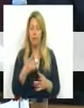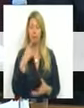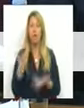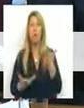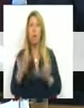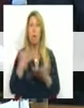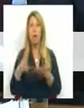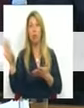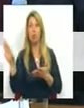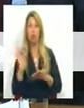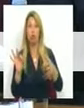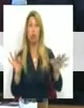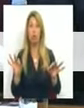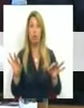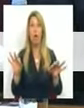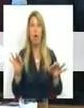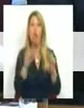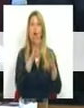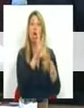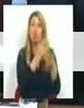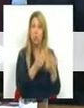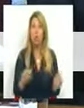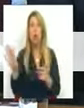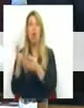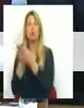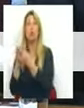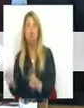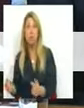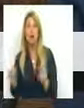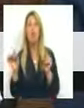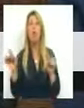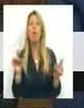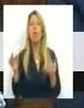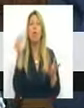Estado, quais eram as perdas de um comparadas com as perdas que agora verificamos?